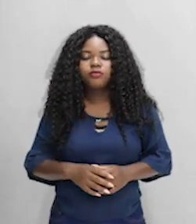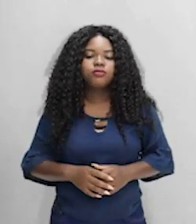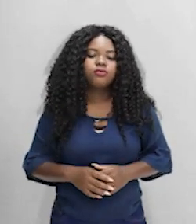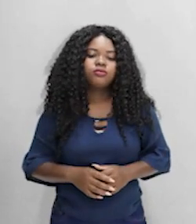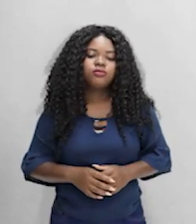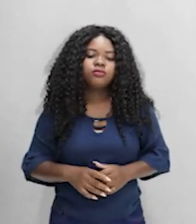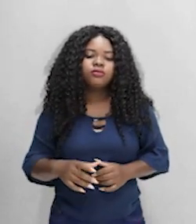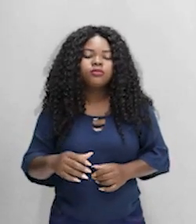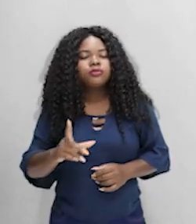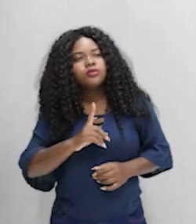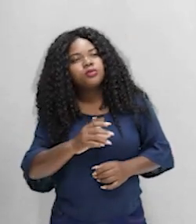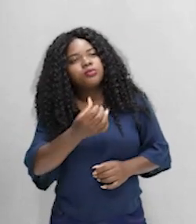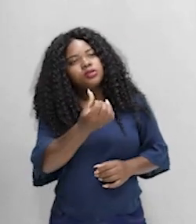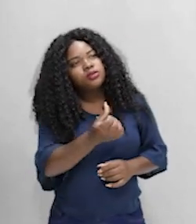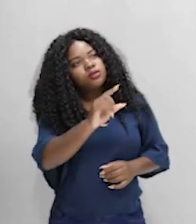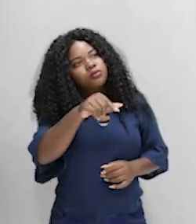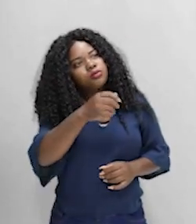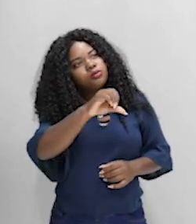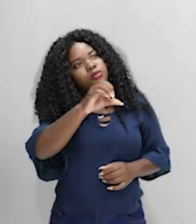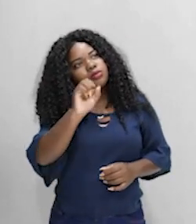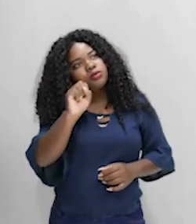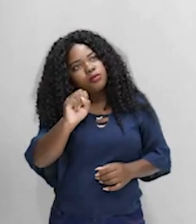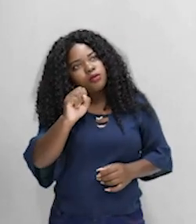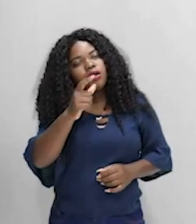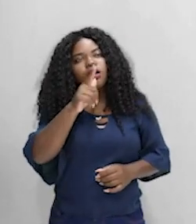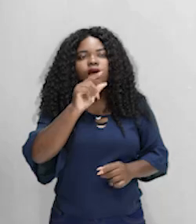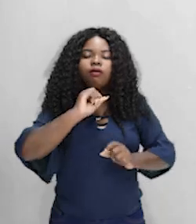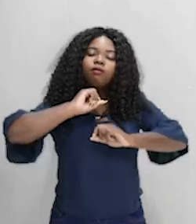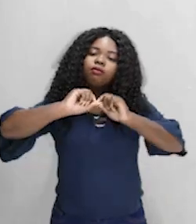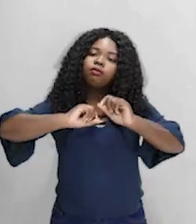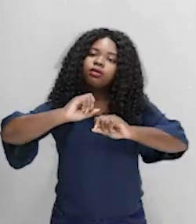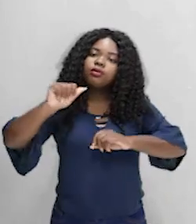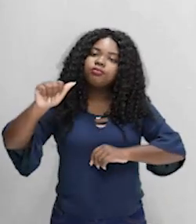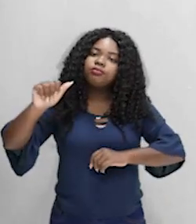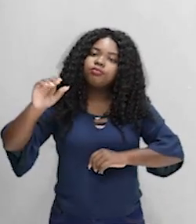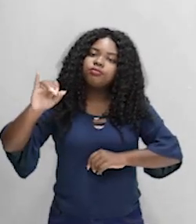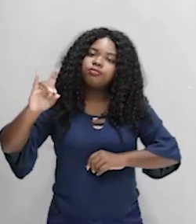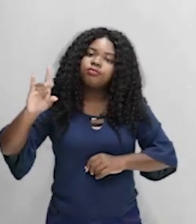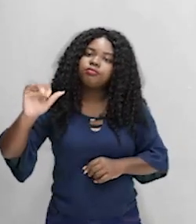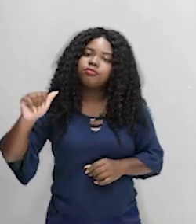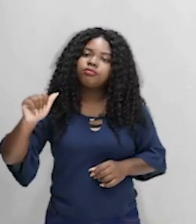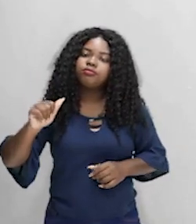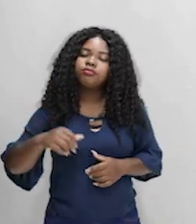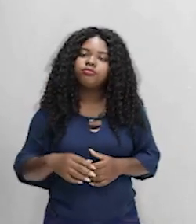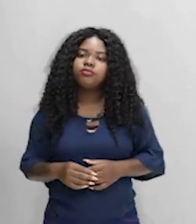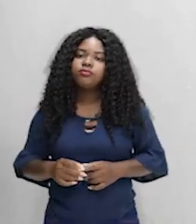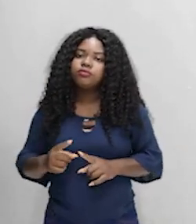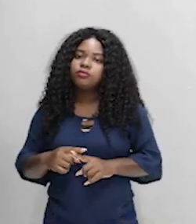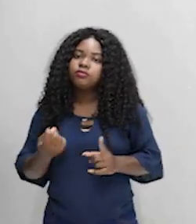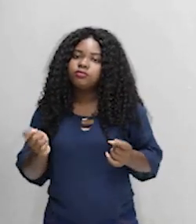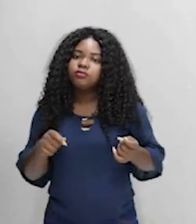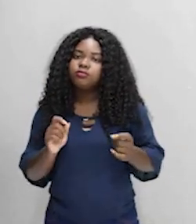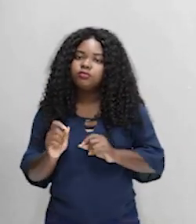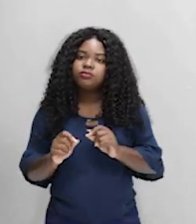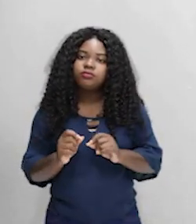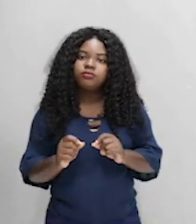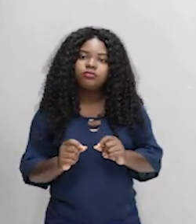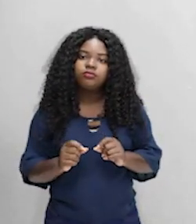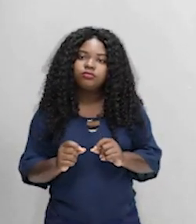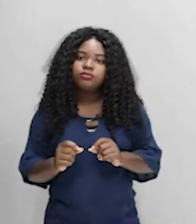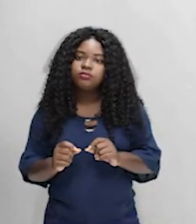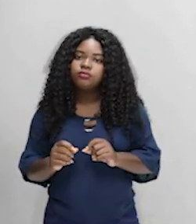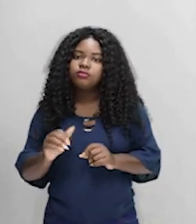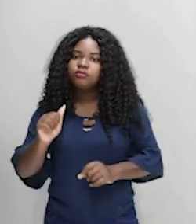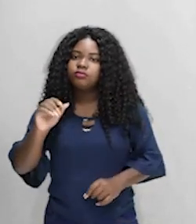exemplo, 6,98, a água ela é ácida. Só que ela seria